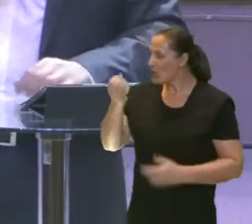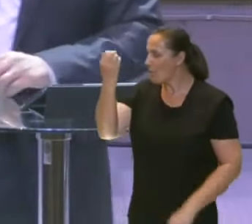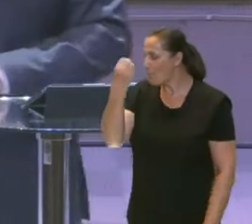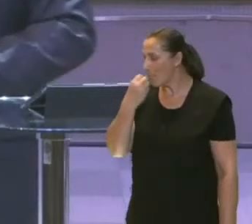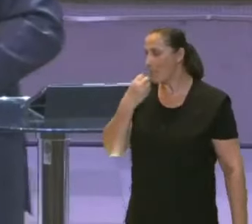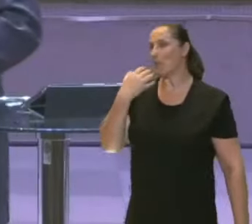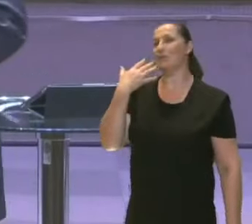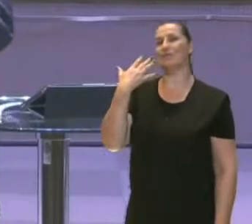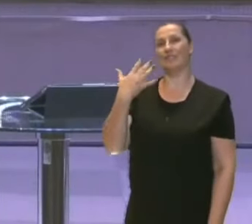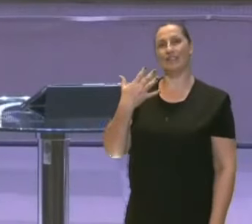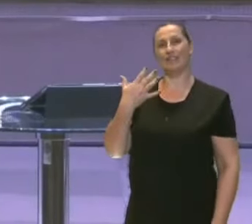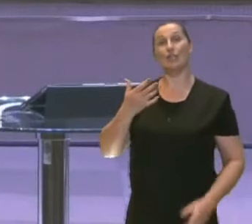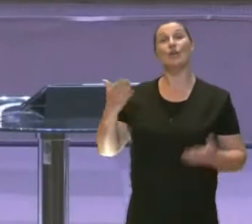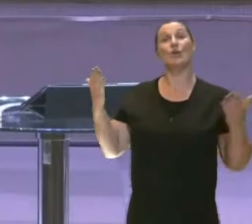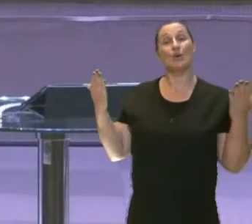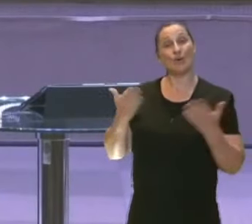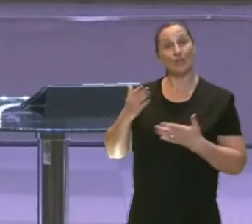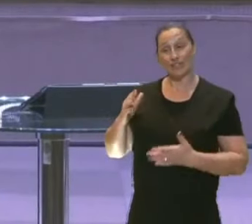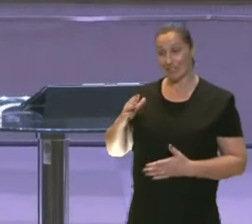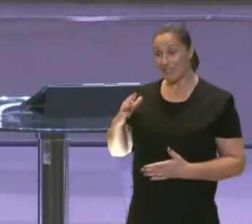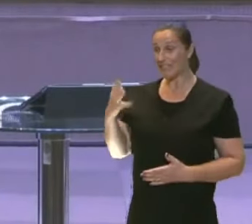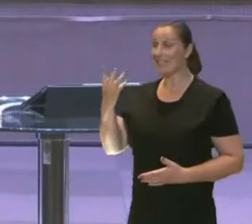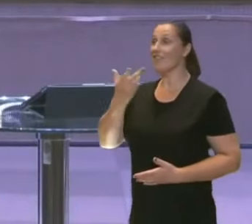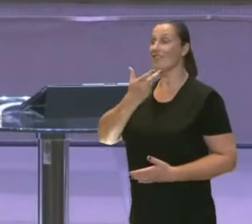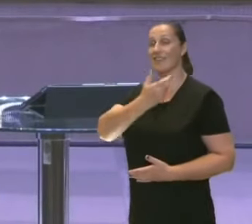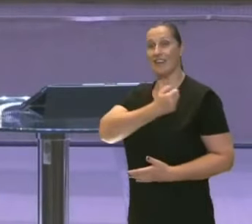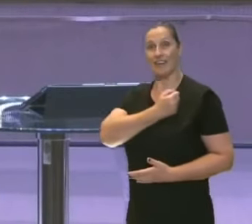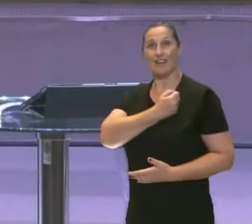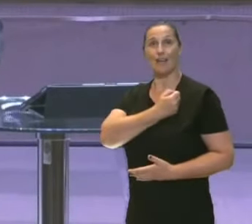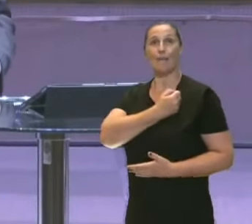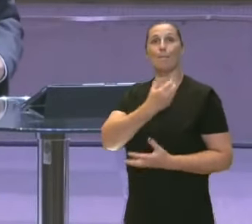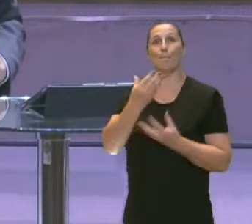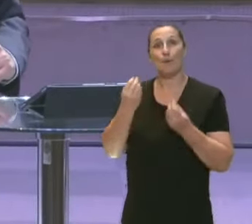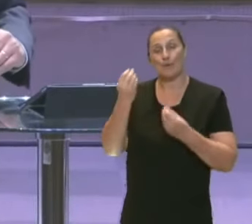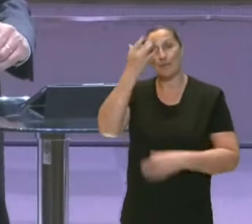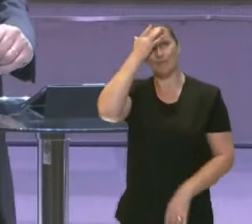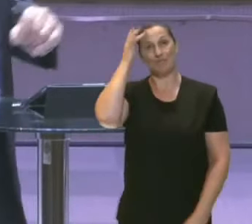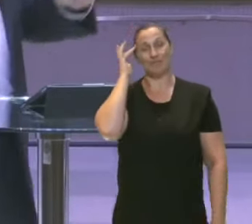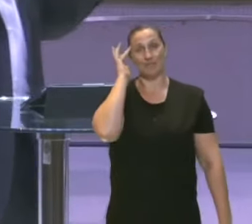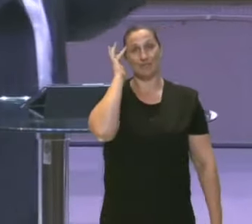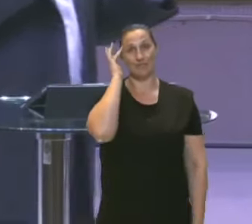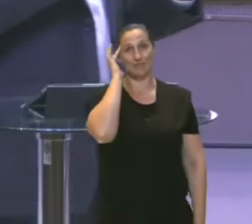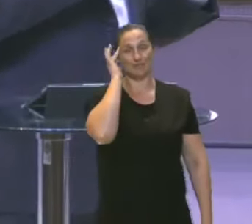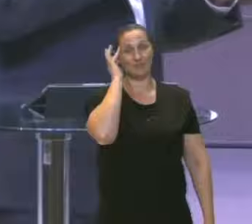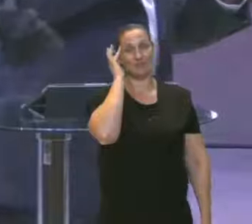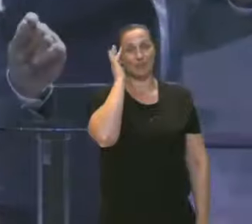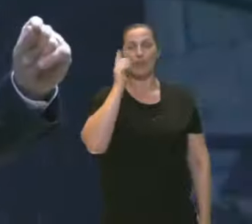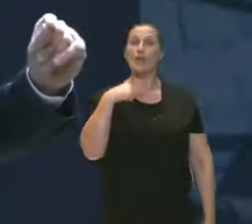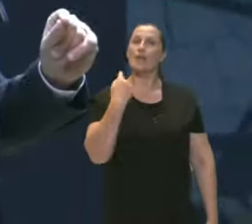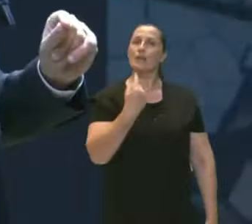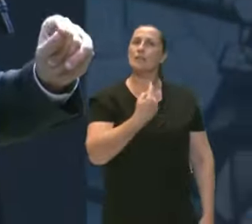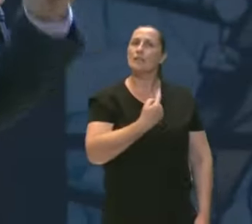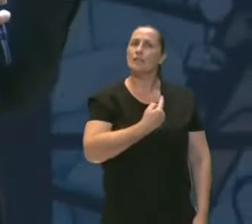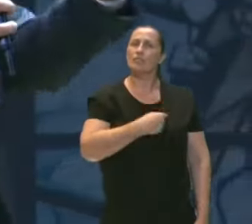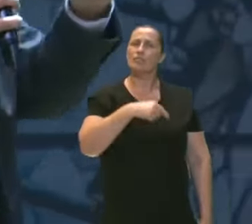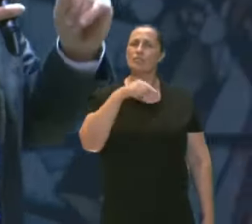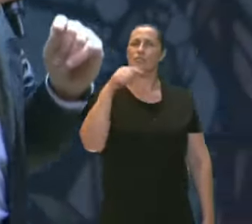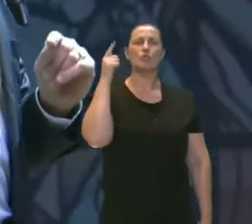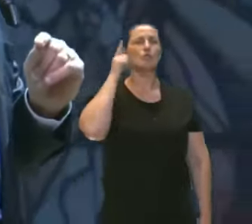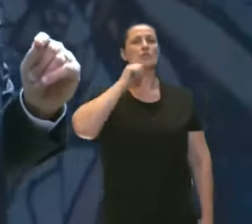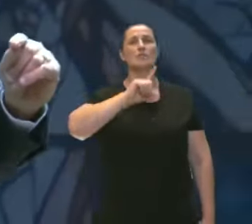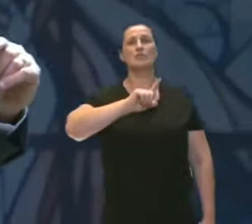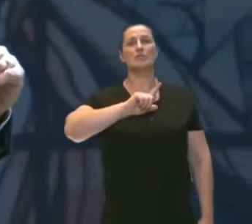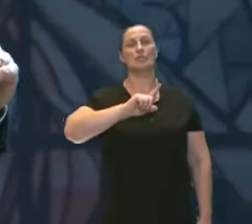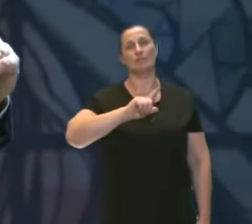é, salvar a vida de muita gente. Nós não conseguimos oferecer, e você